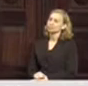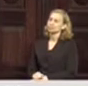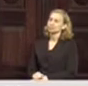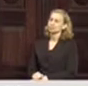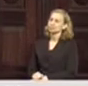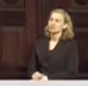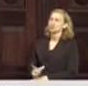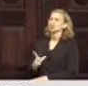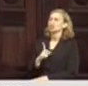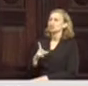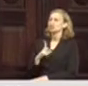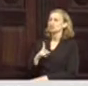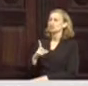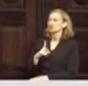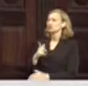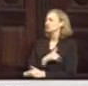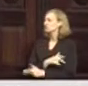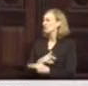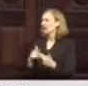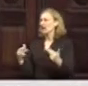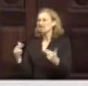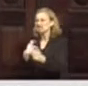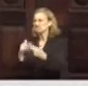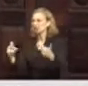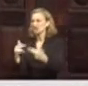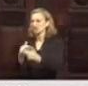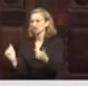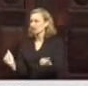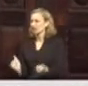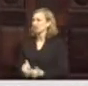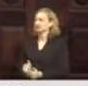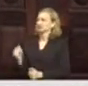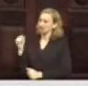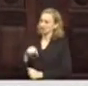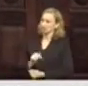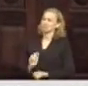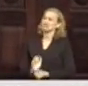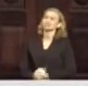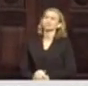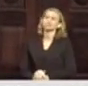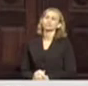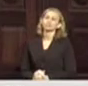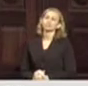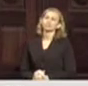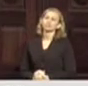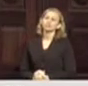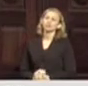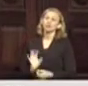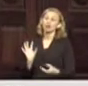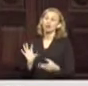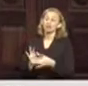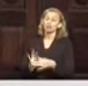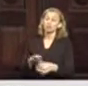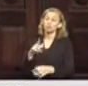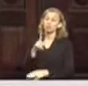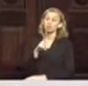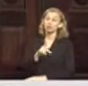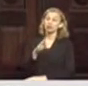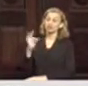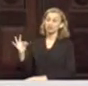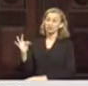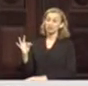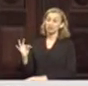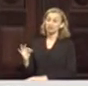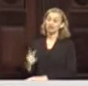E tivemos candidatura aqui, fizemos aliança com o PV, apoiamos a candidatura